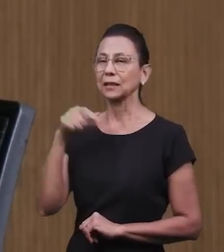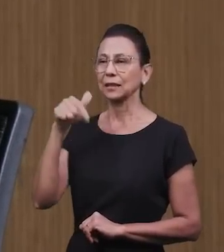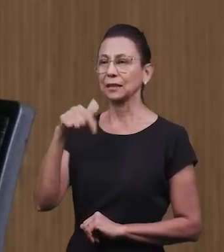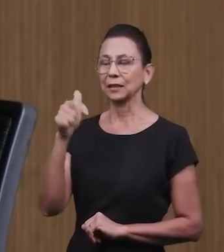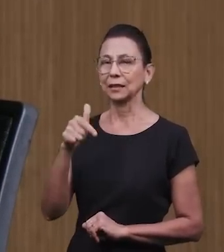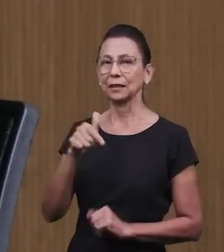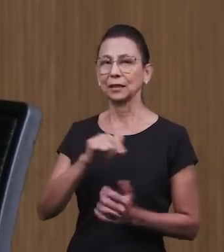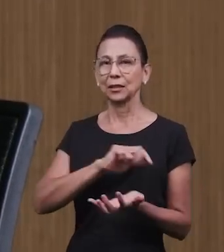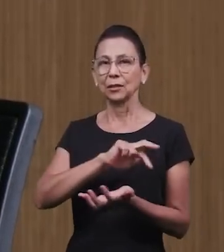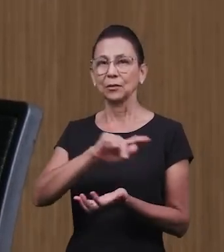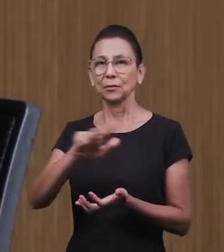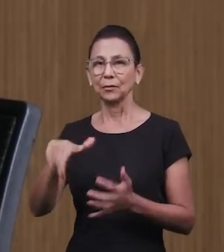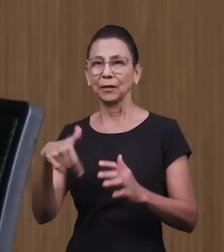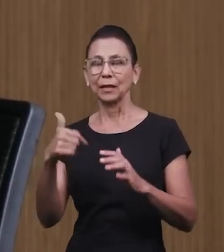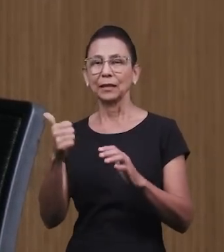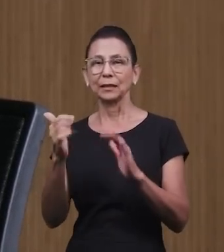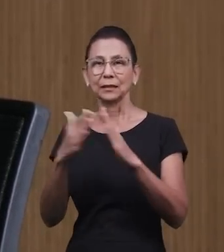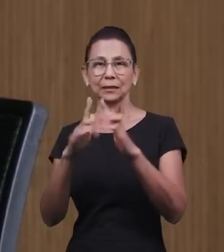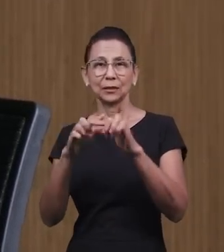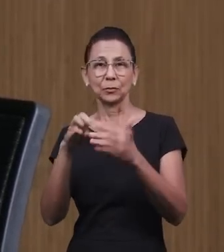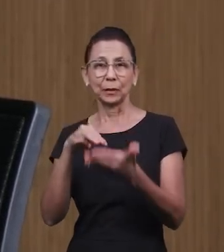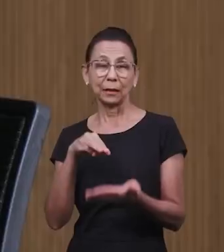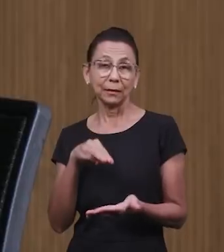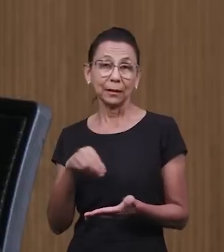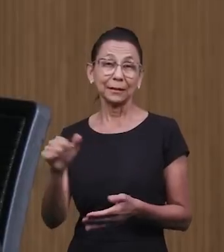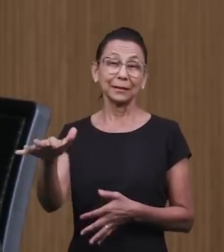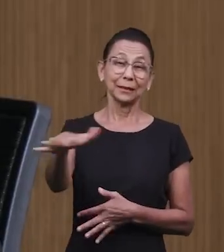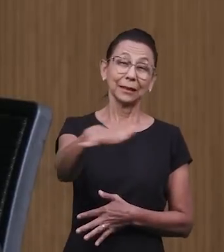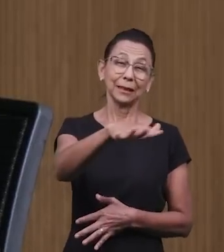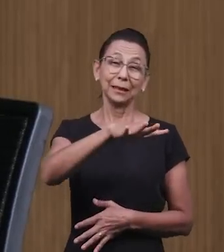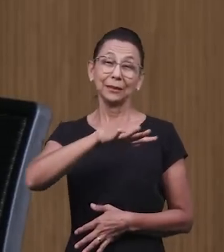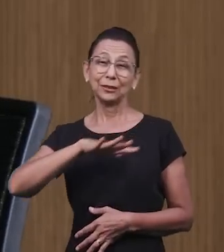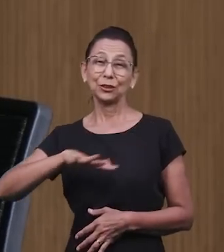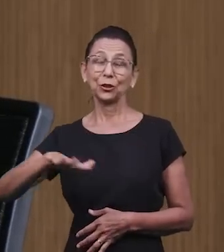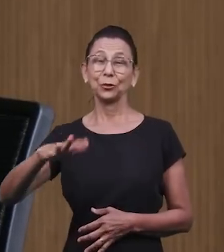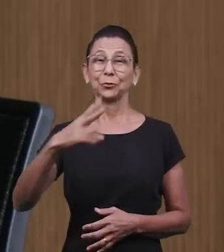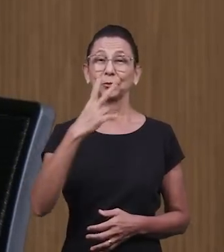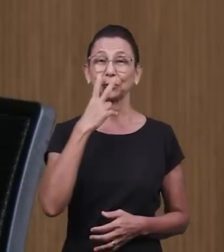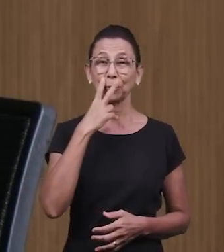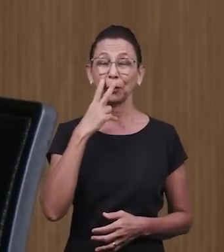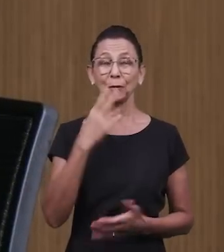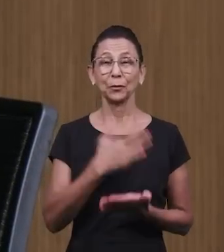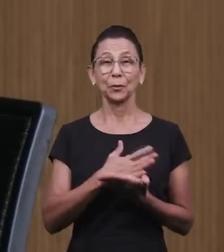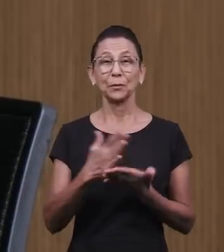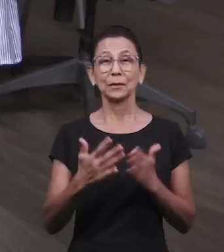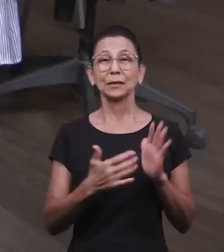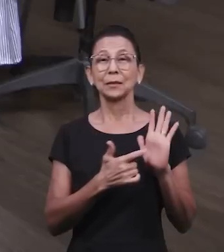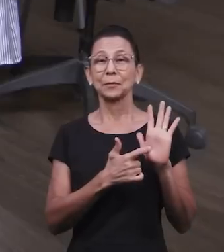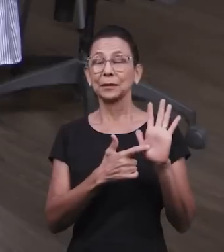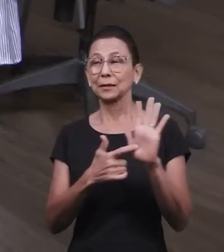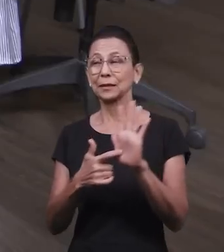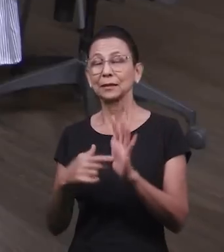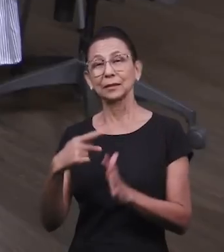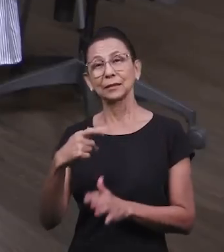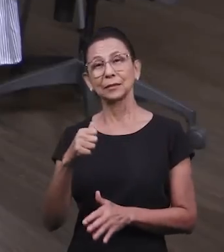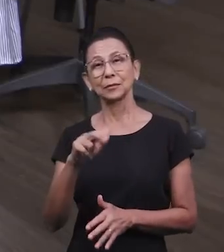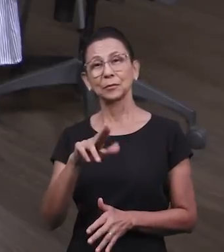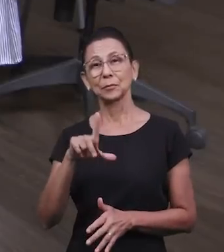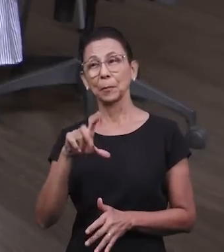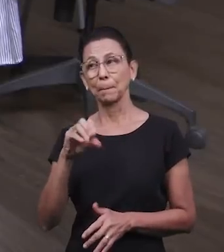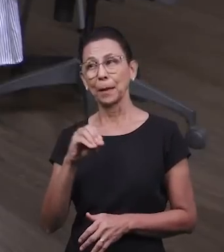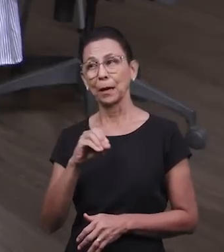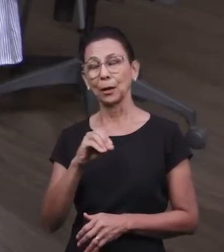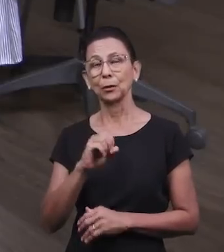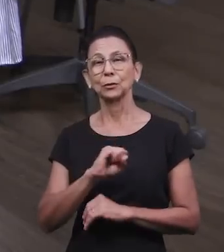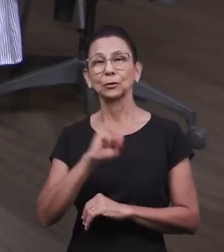várias ICMs da Grande Vitória até da região serrana. Eu vou começar aqui a apresentar eles. O Paulo Vitor é de Jardim da Penha